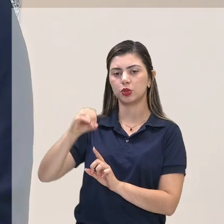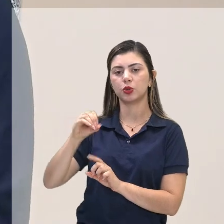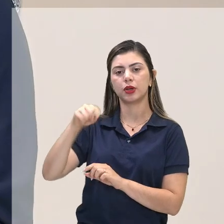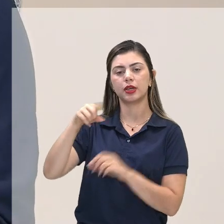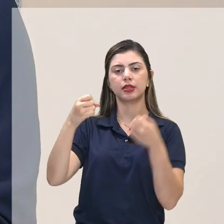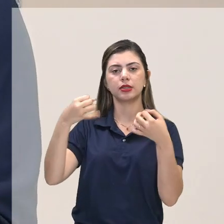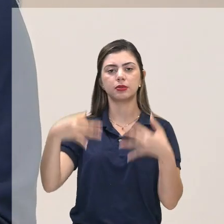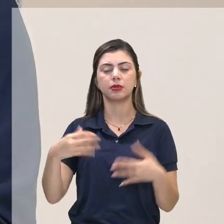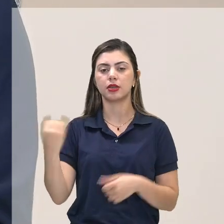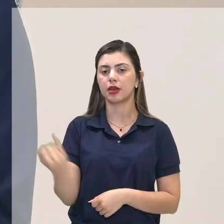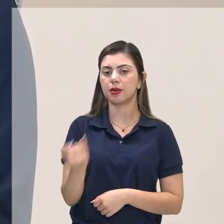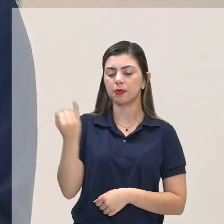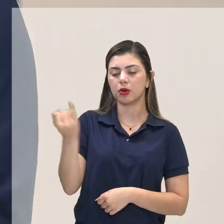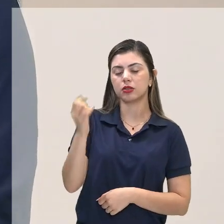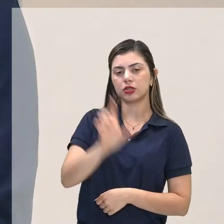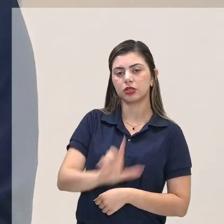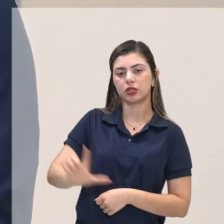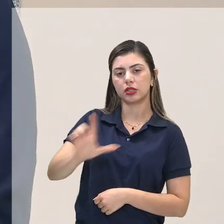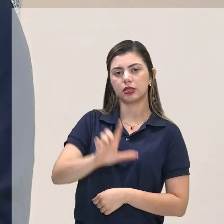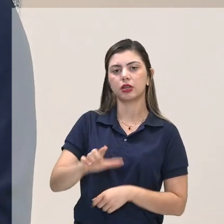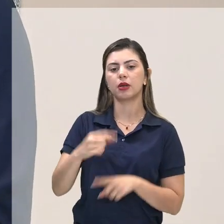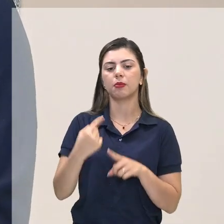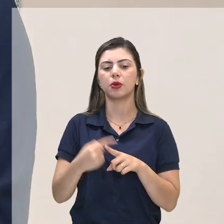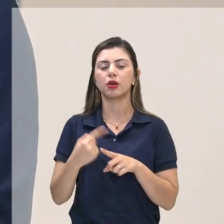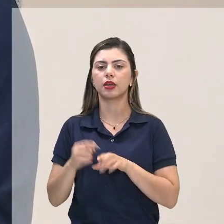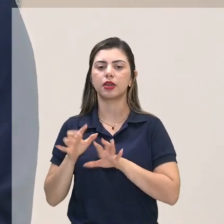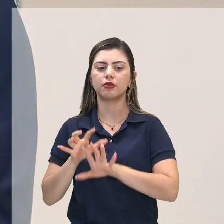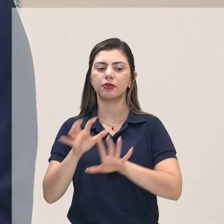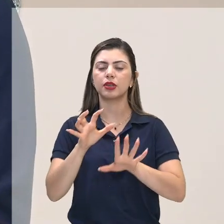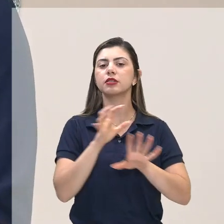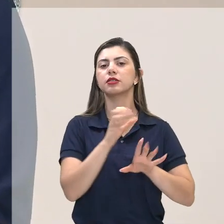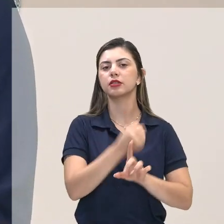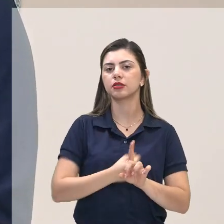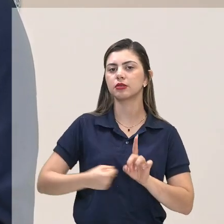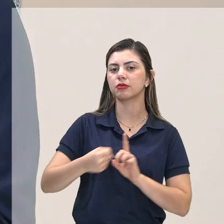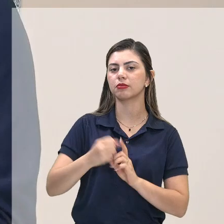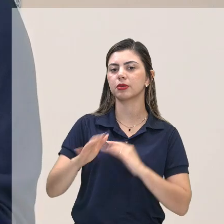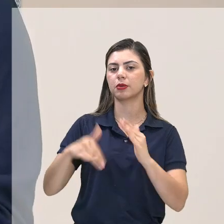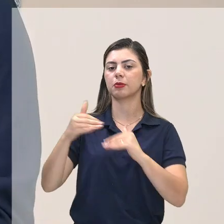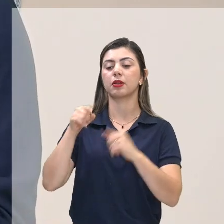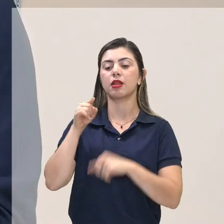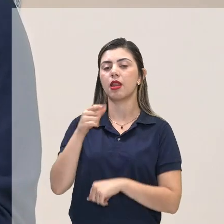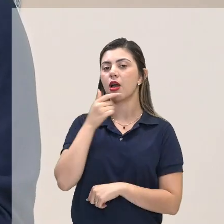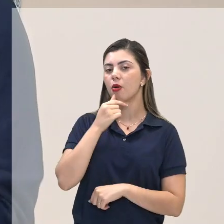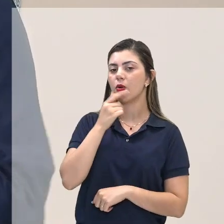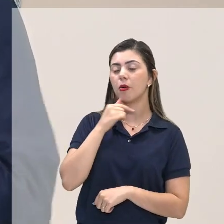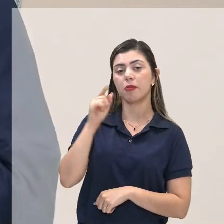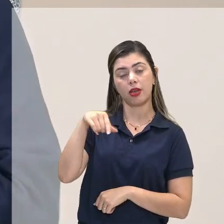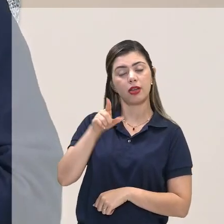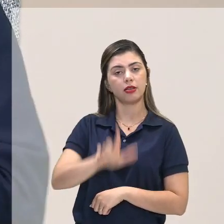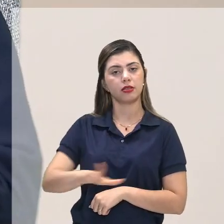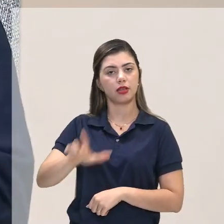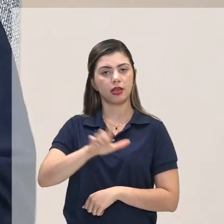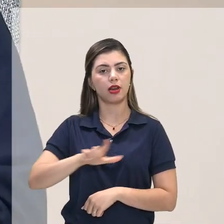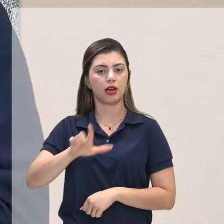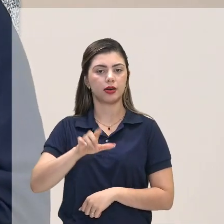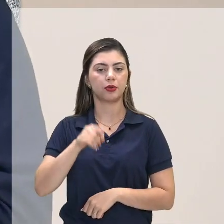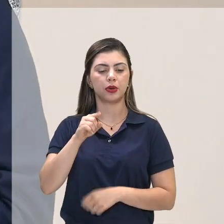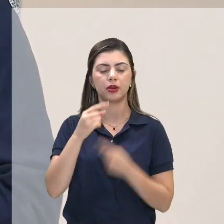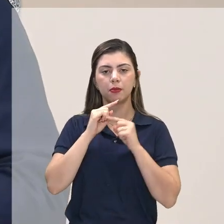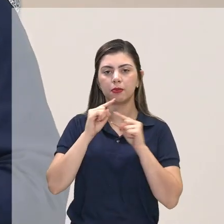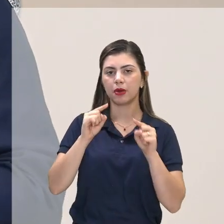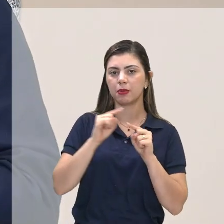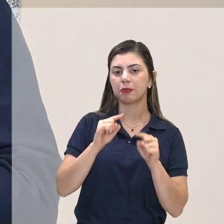da literatura enquanto um papel formador. Antônio Cândido ele é um crítico literário que traz para a gente justamente essa possibilidade de